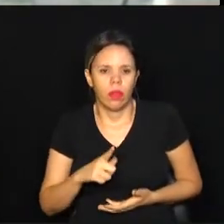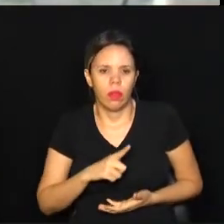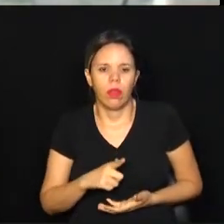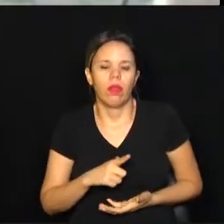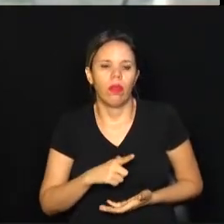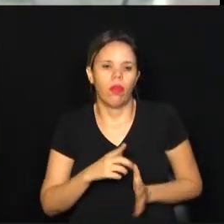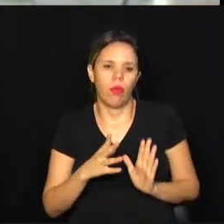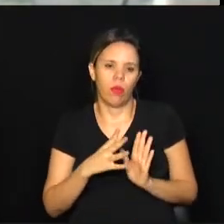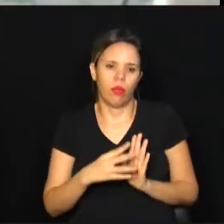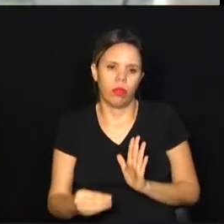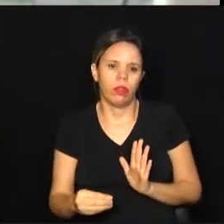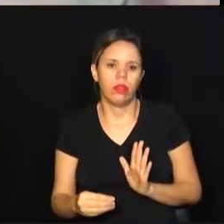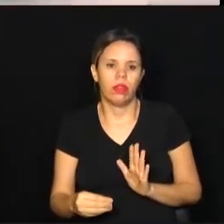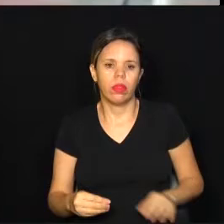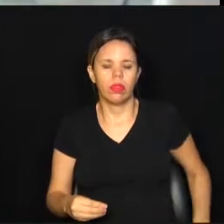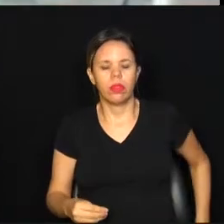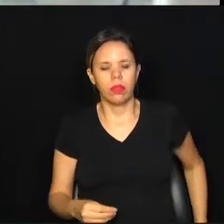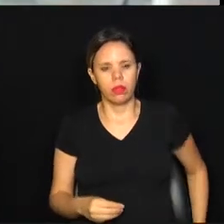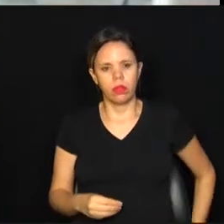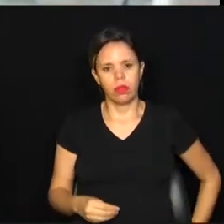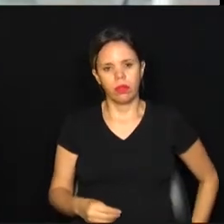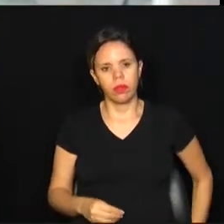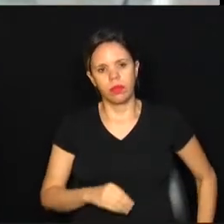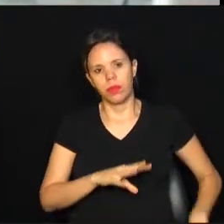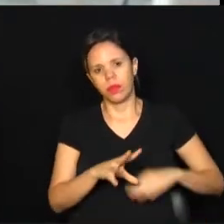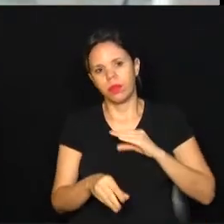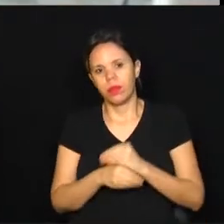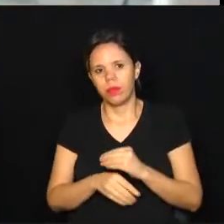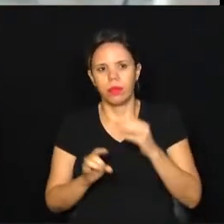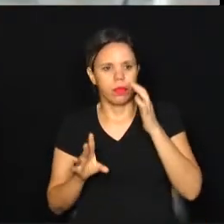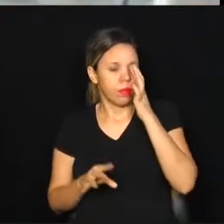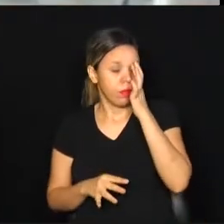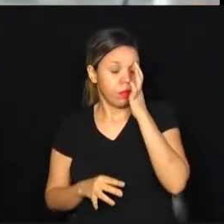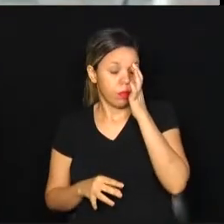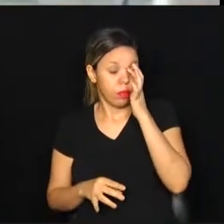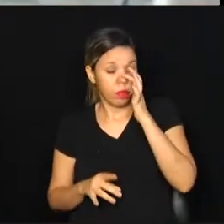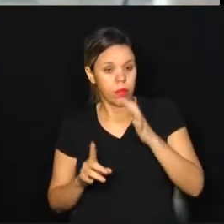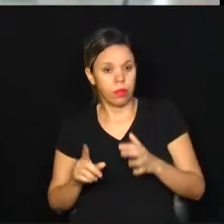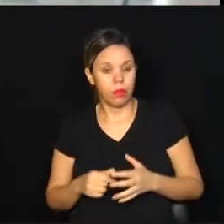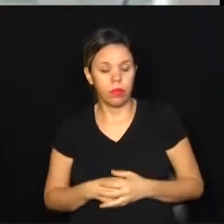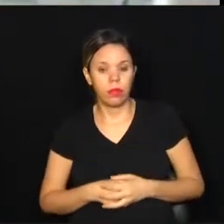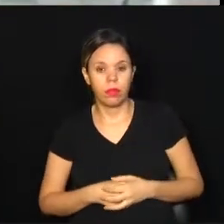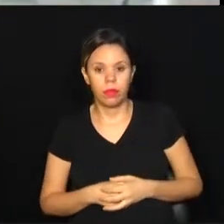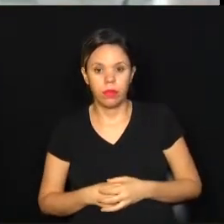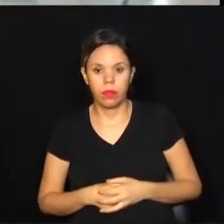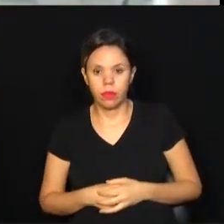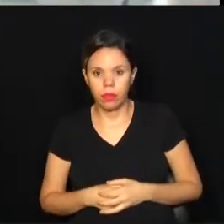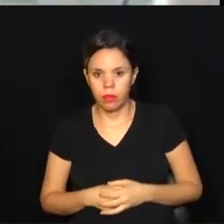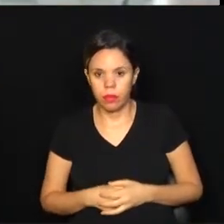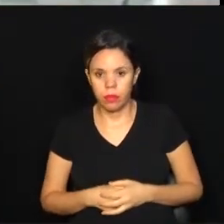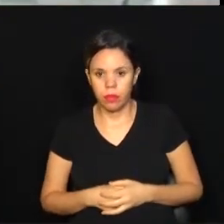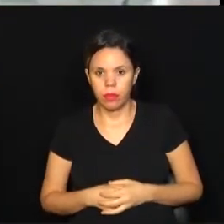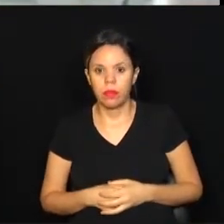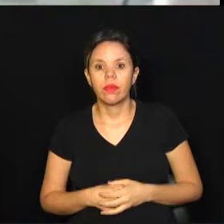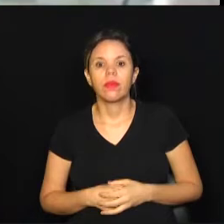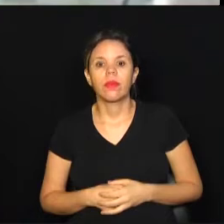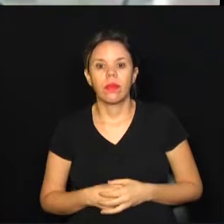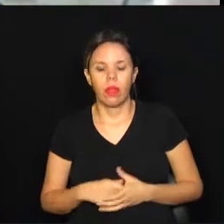modal complementar, não só ele sendo